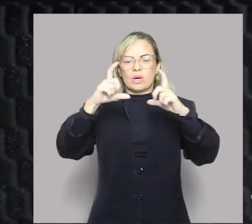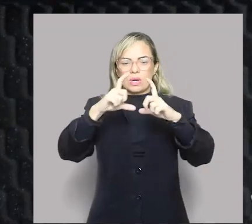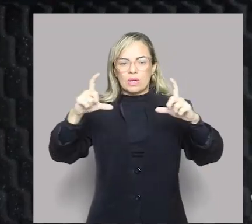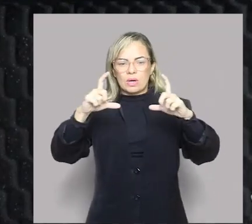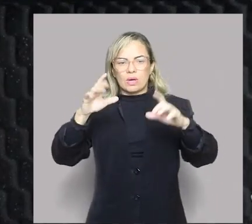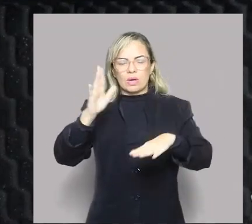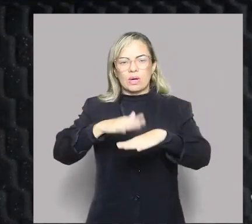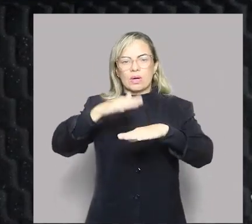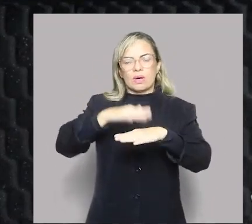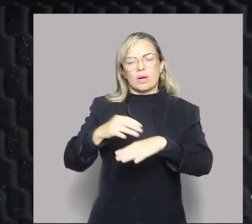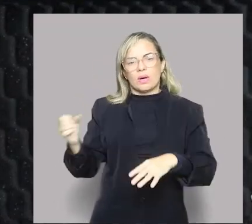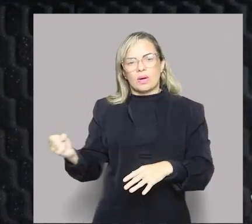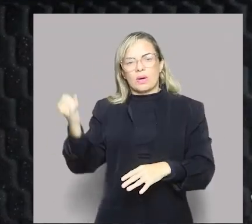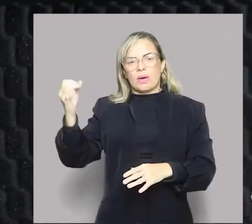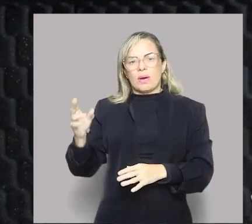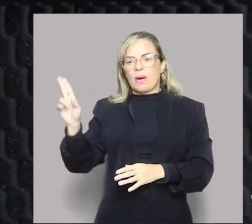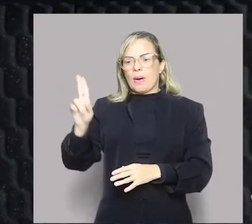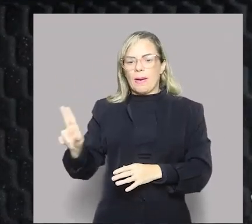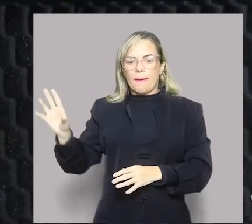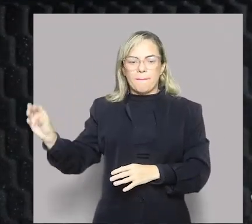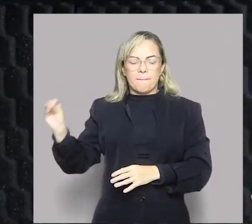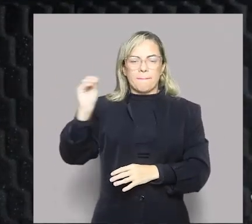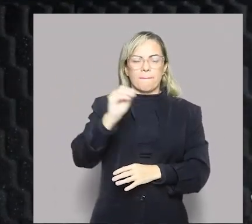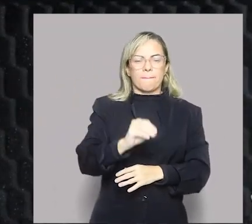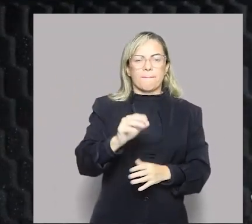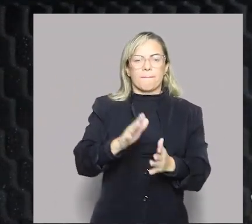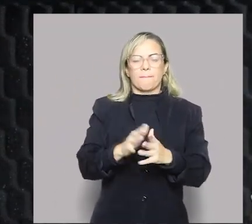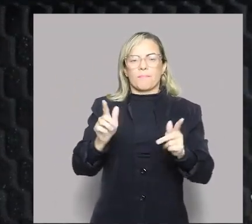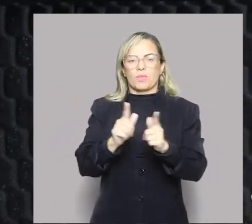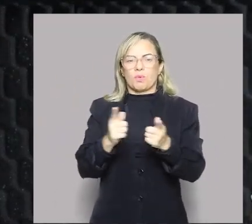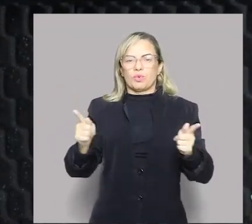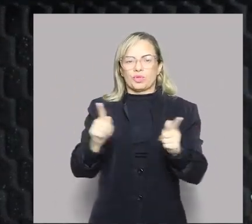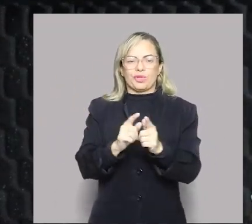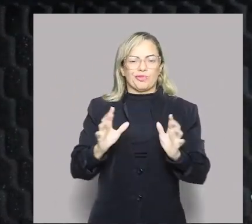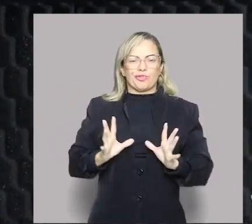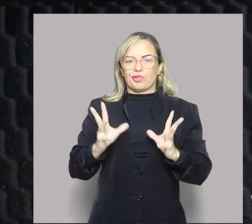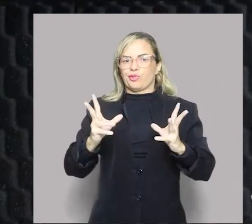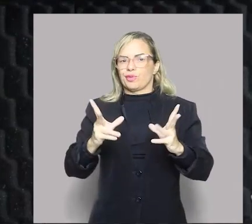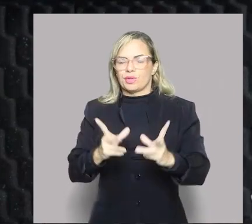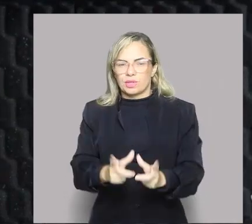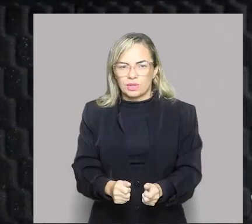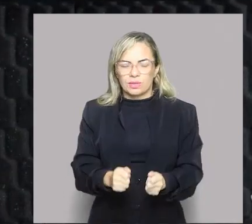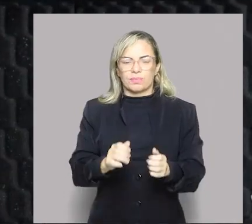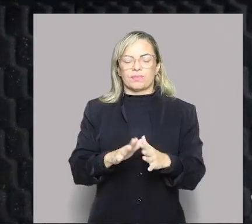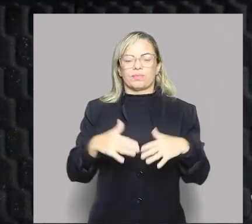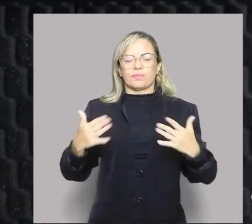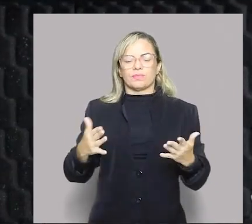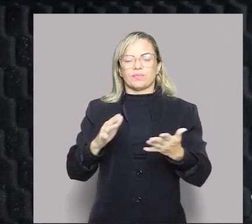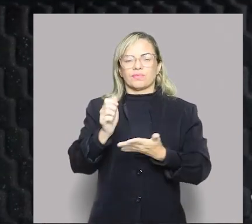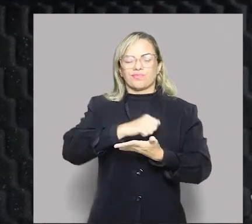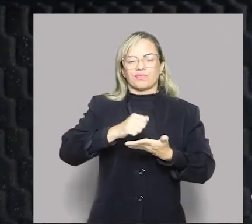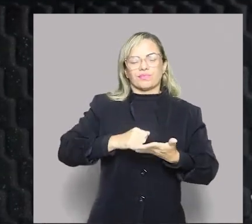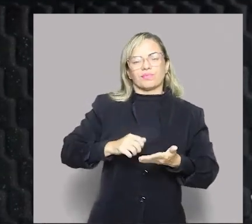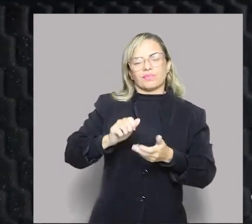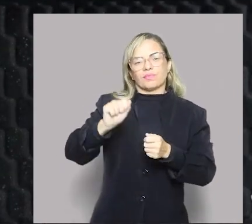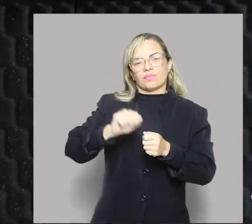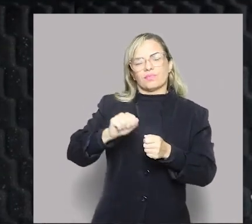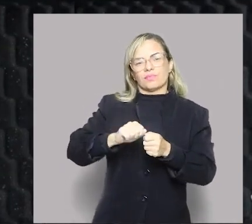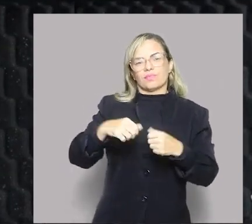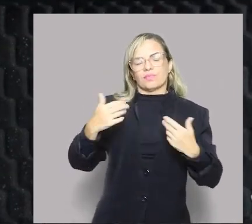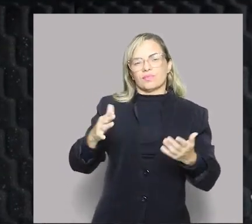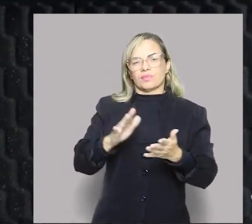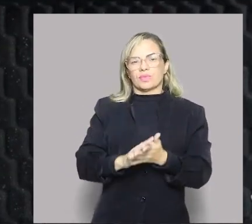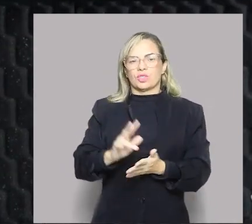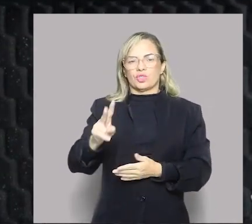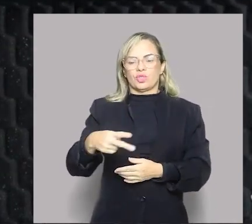mais importante, para colocar ali. Porque às vezes o aluno quer colocar a música inteira, o produtor quer colocar a música inteira, e aí essa música gasta aí